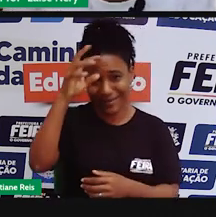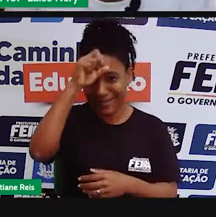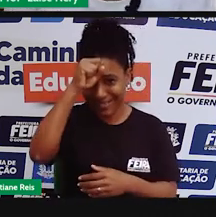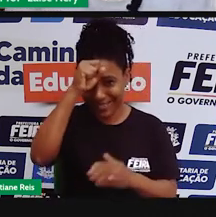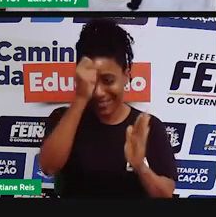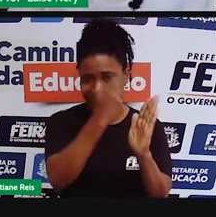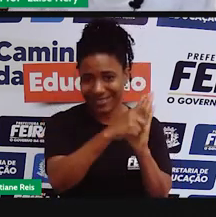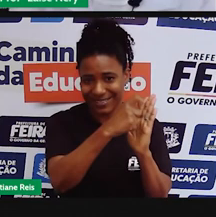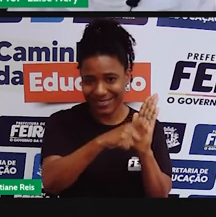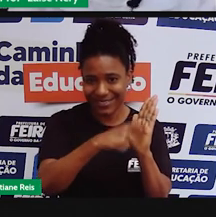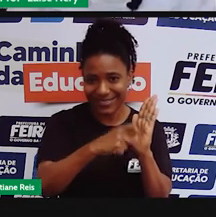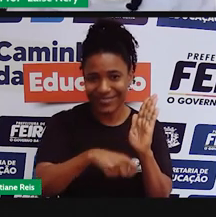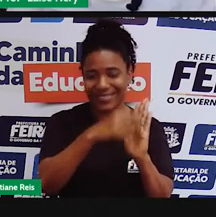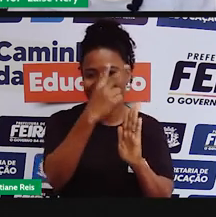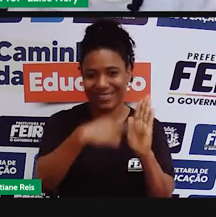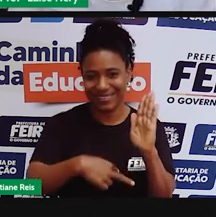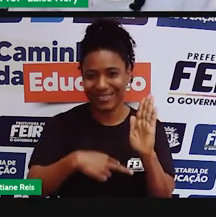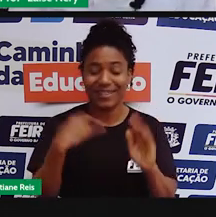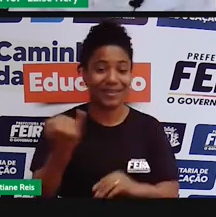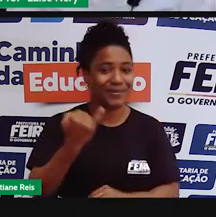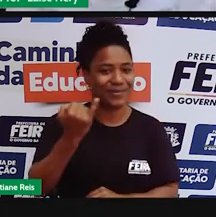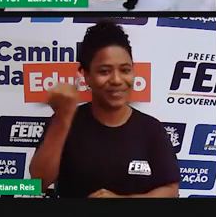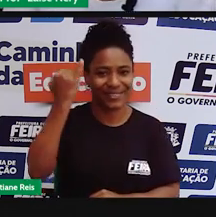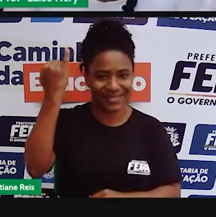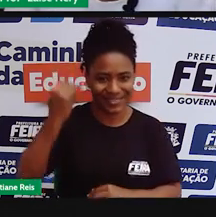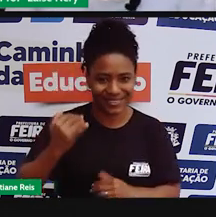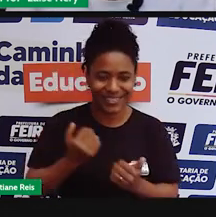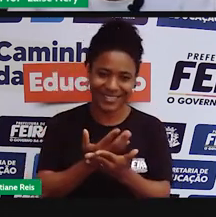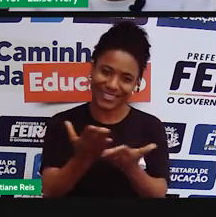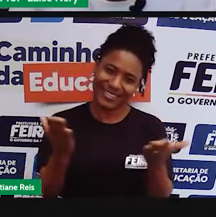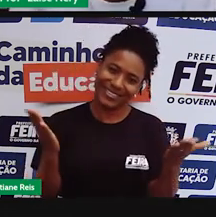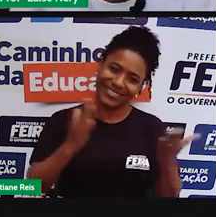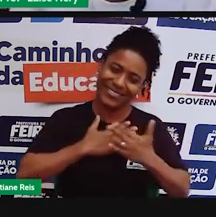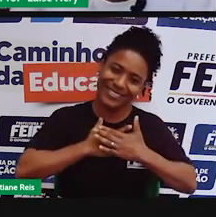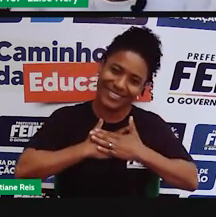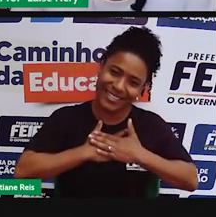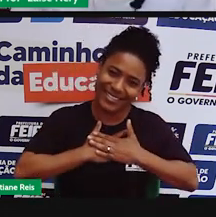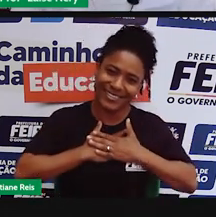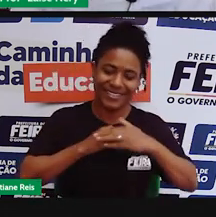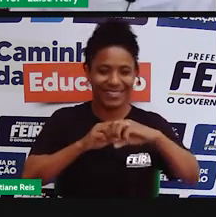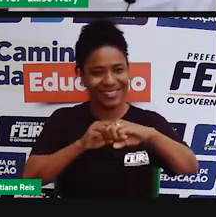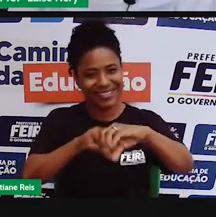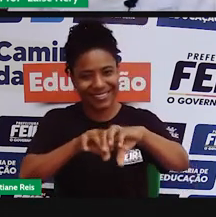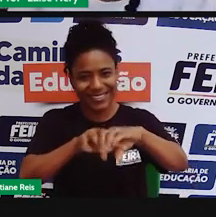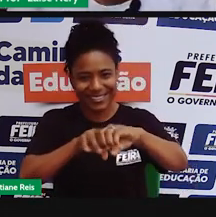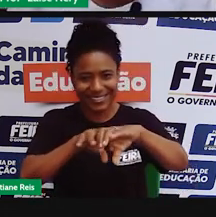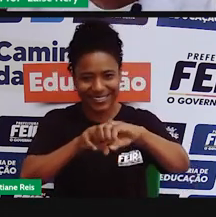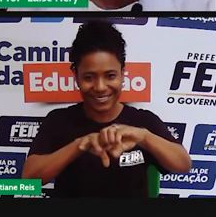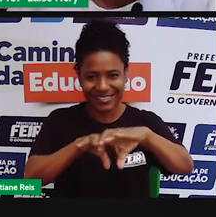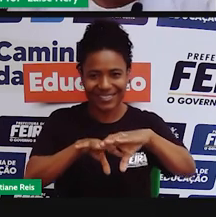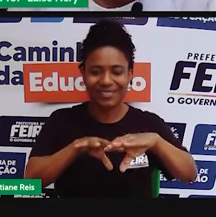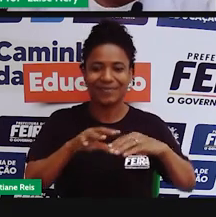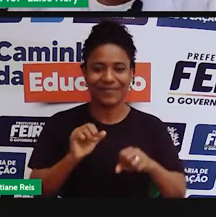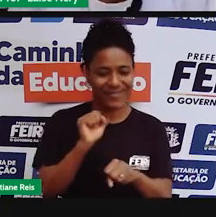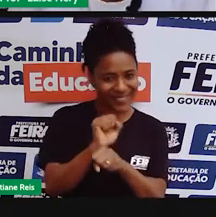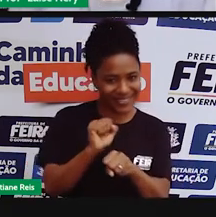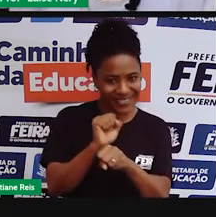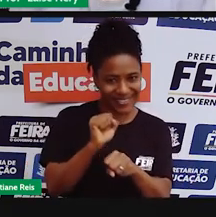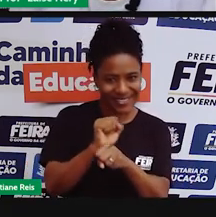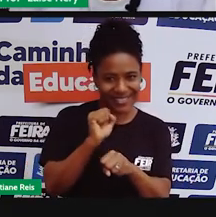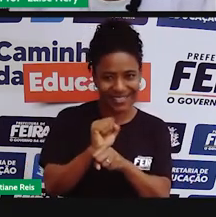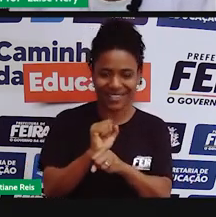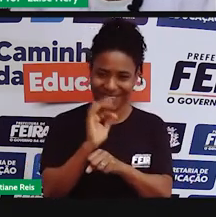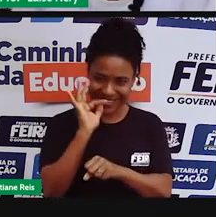escrever corretamente os verbos. Espero que vocês tenham gostado da aula. E aguardo vocês